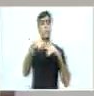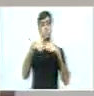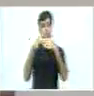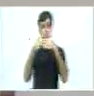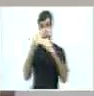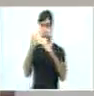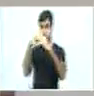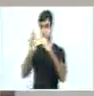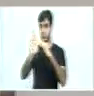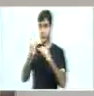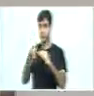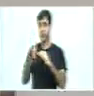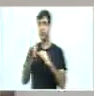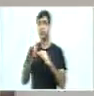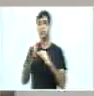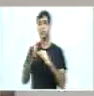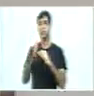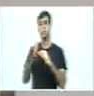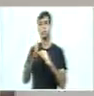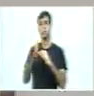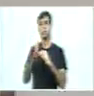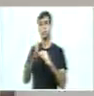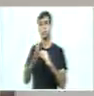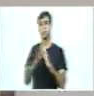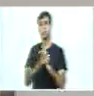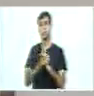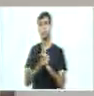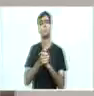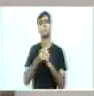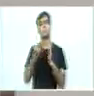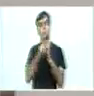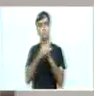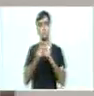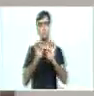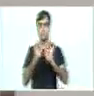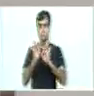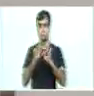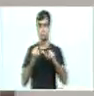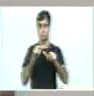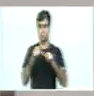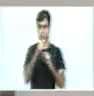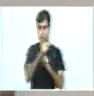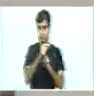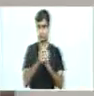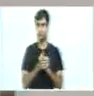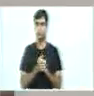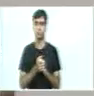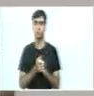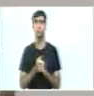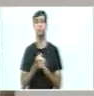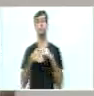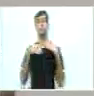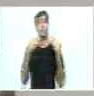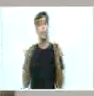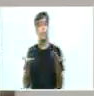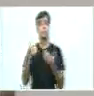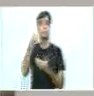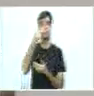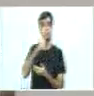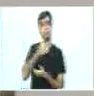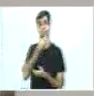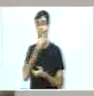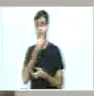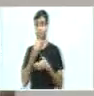que fosse feito os serviços. E hoje, senhoras e senhores, a